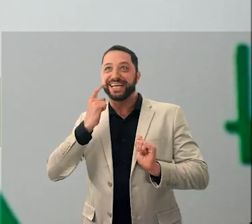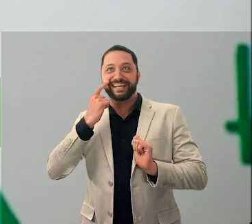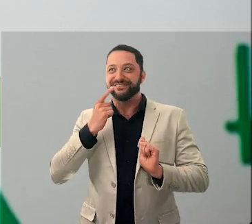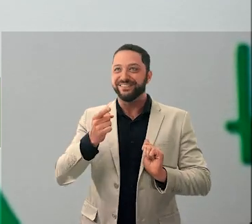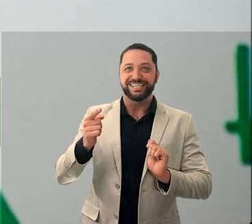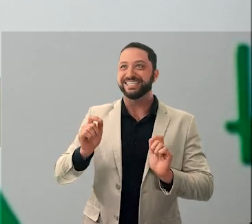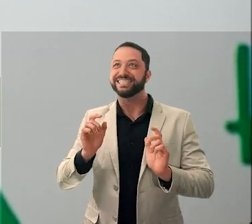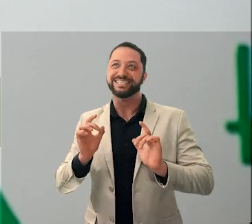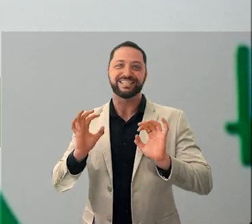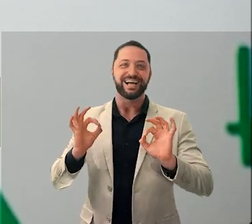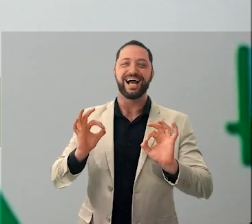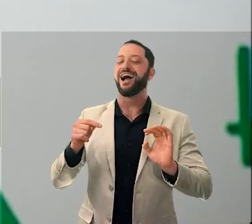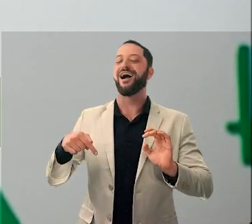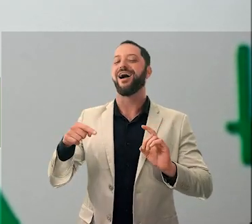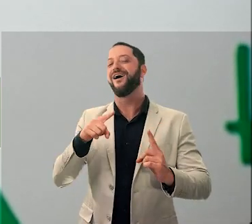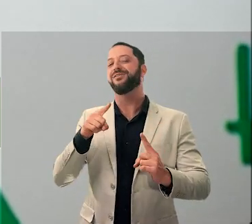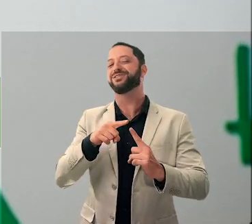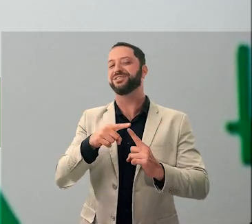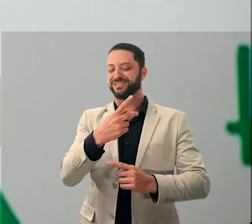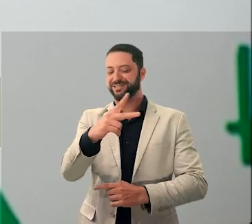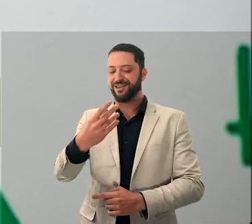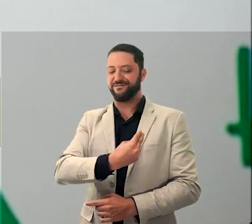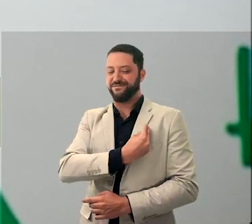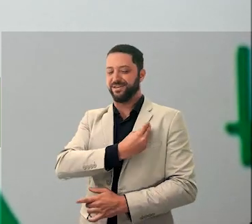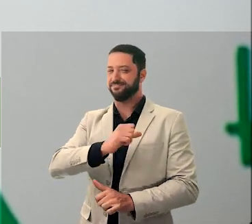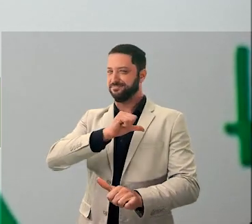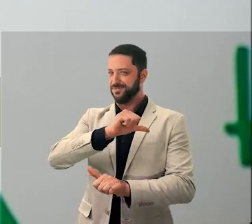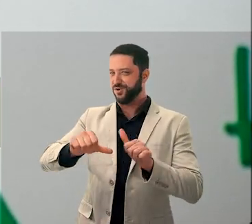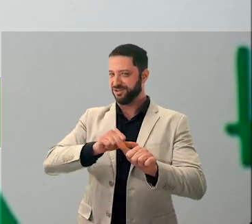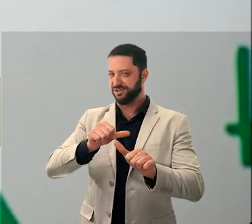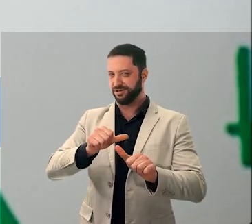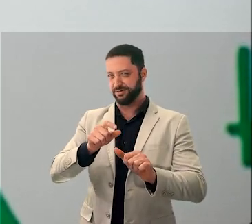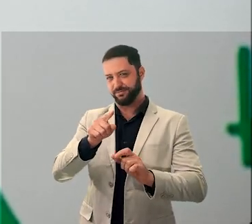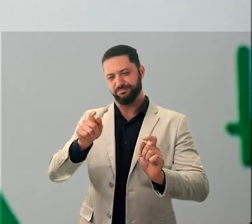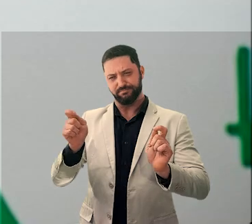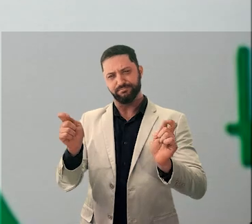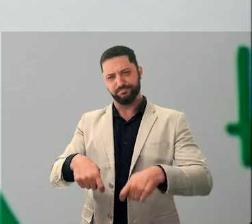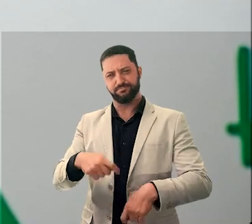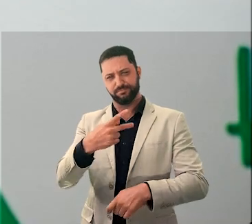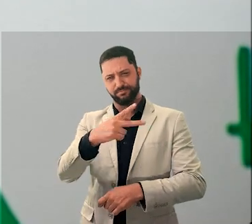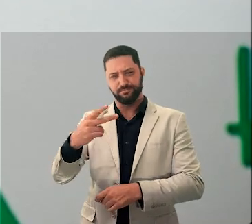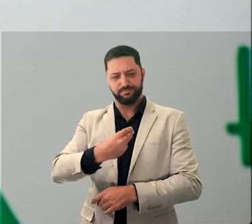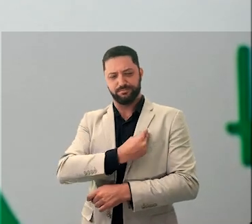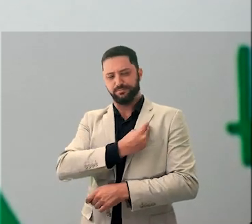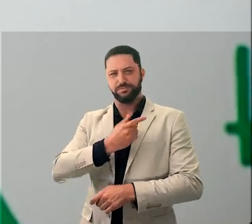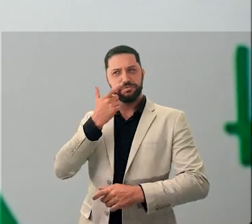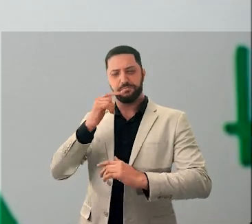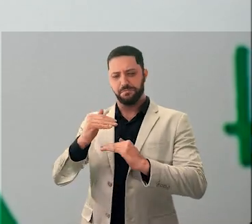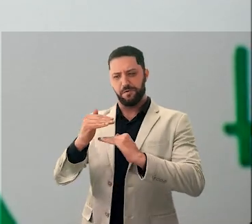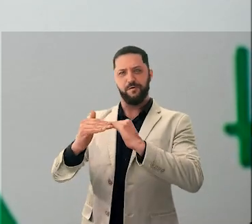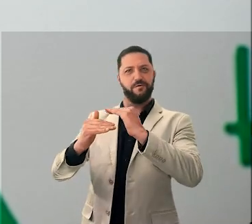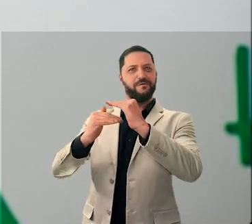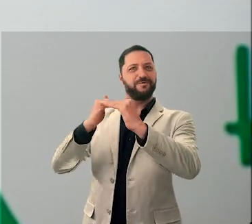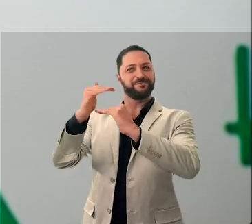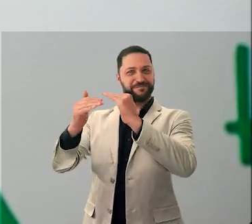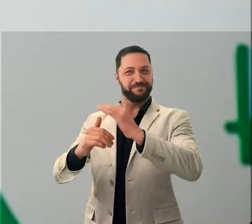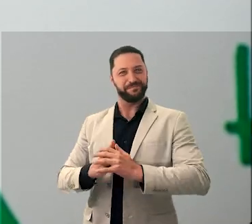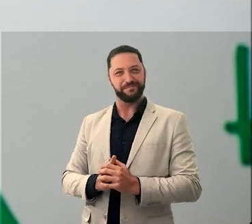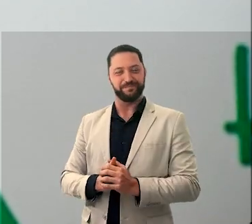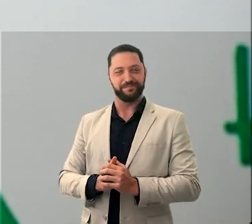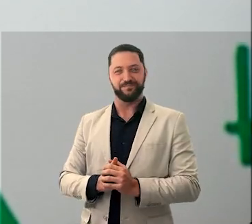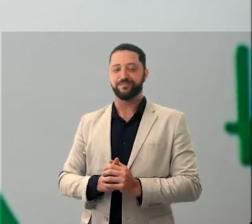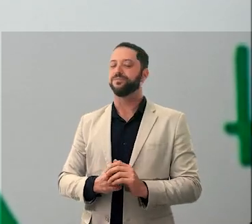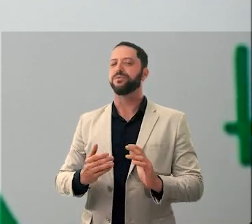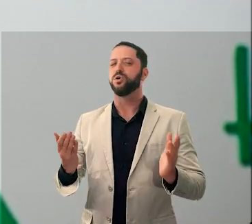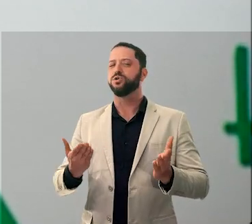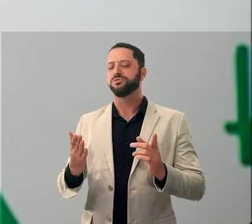Ressoar, porque ele é dedicado a transformar vidas e capacitar pessoas a alcançarem seu potencial máximo. E hoje eu